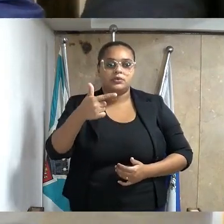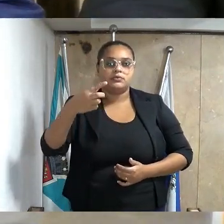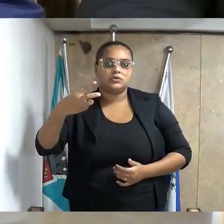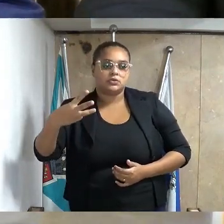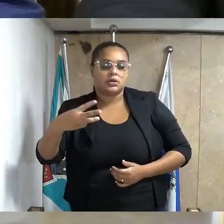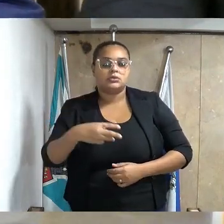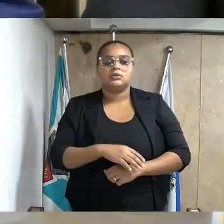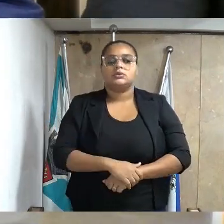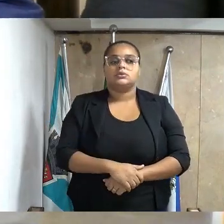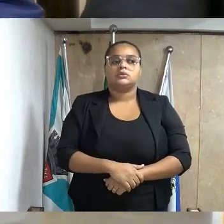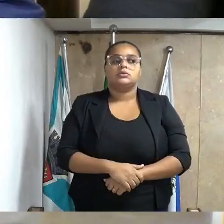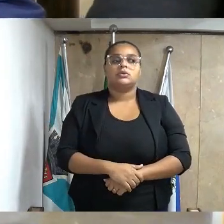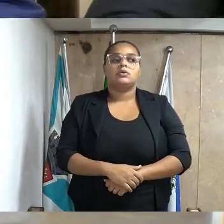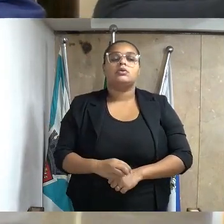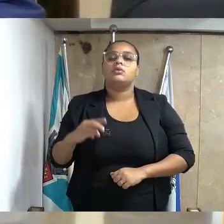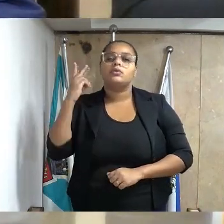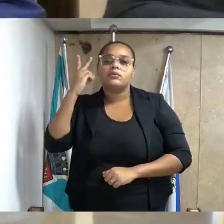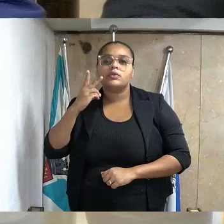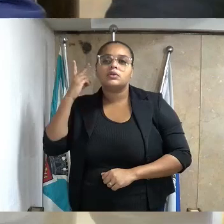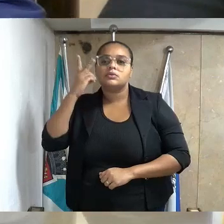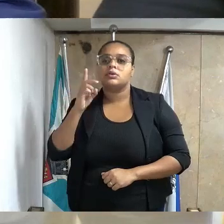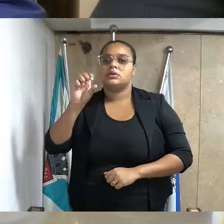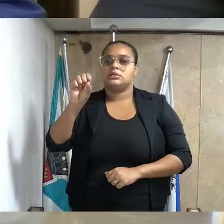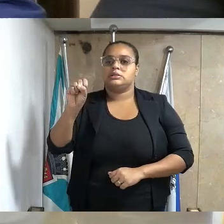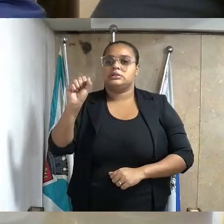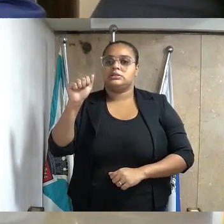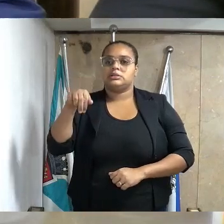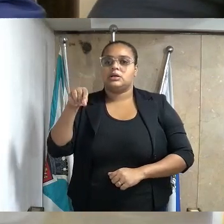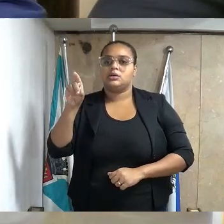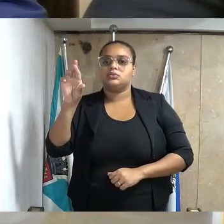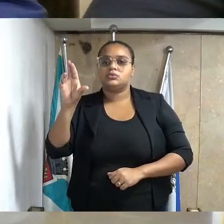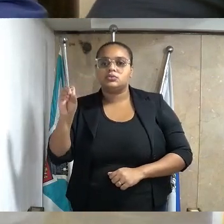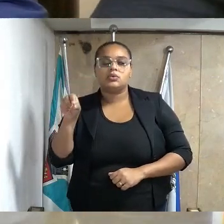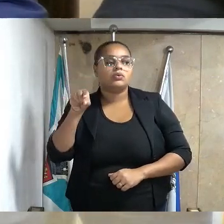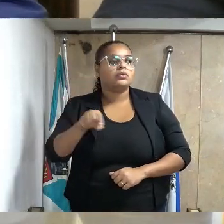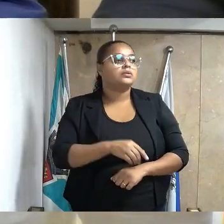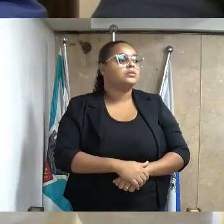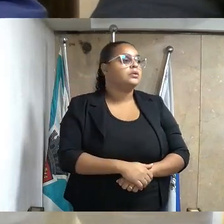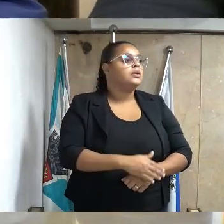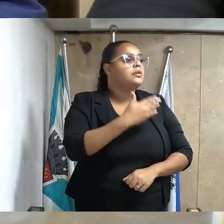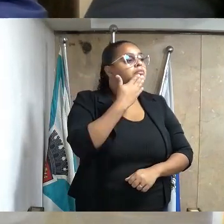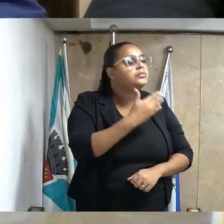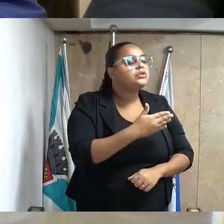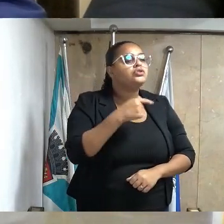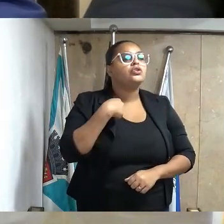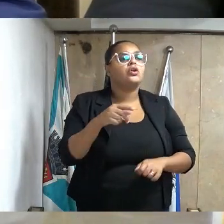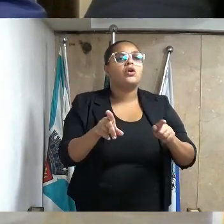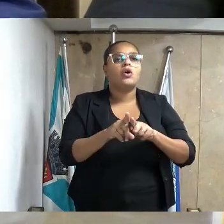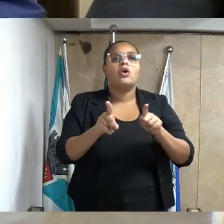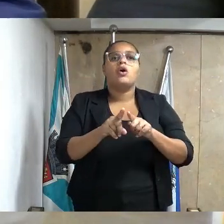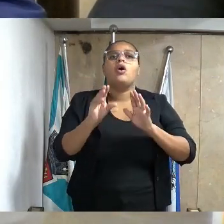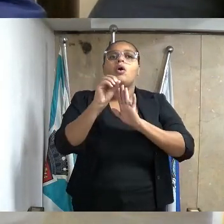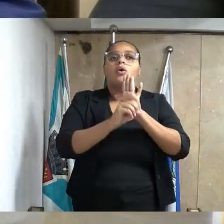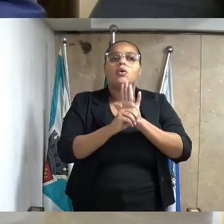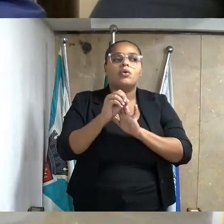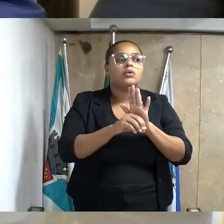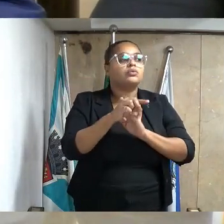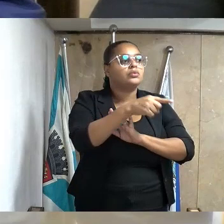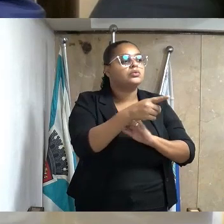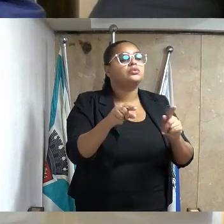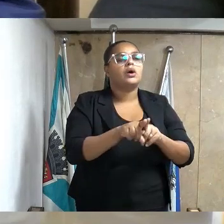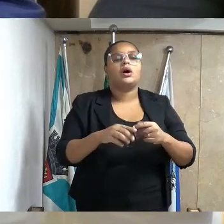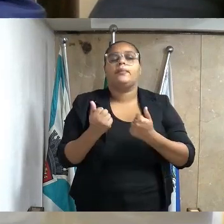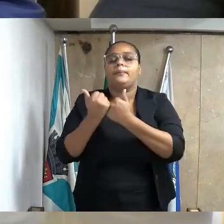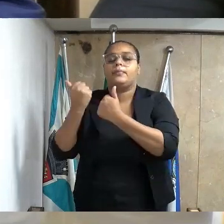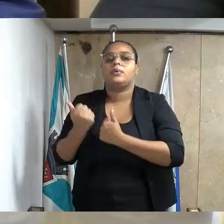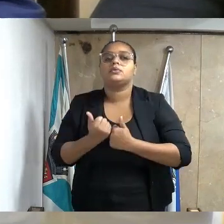183/2023, do excelentíssimo senhor vereador Celso Luiz Pereira do Nascimento, considerando órgão de utilidade pública o Instituto Nacional de